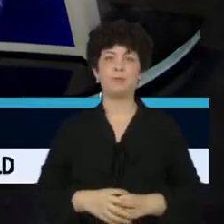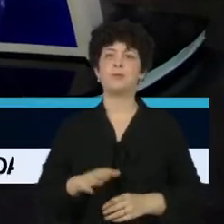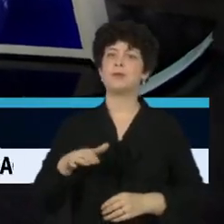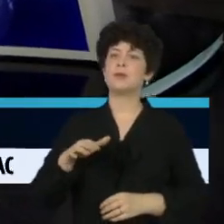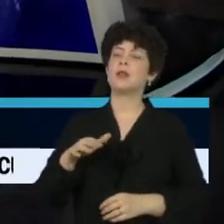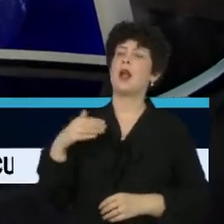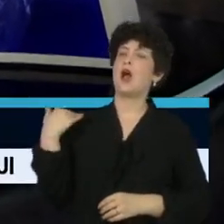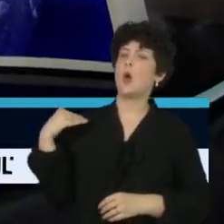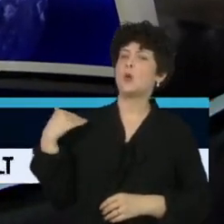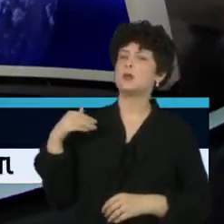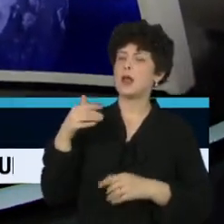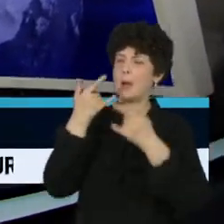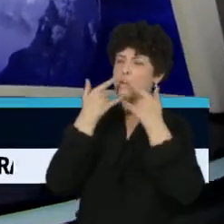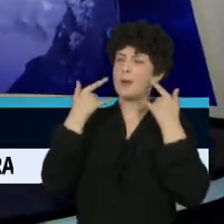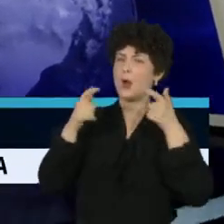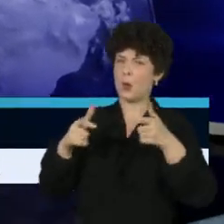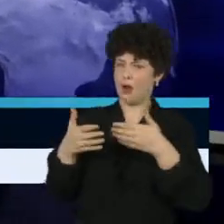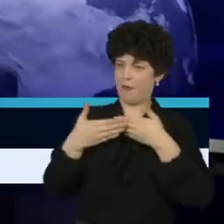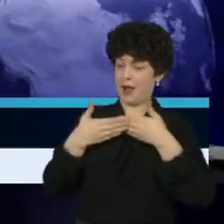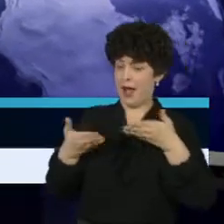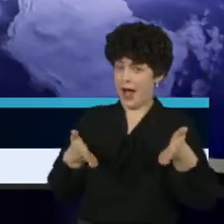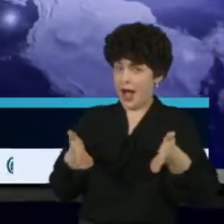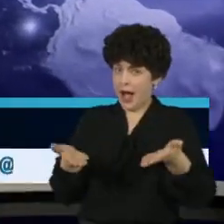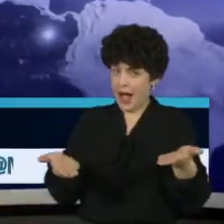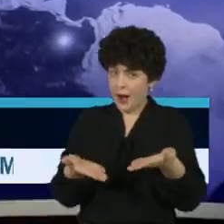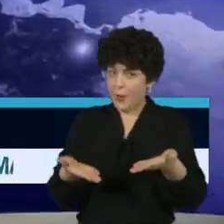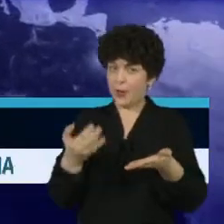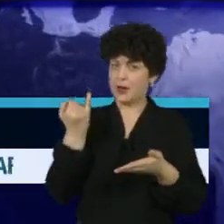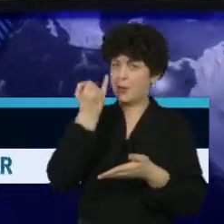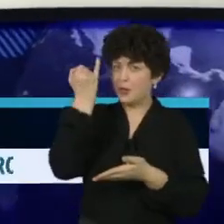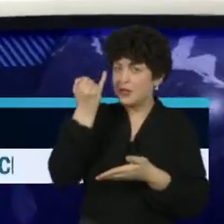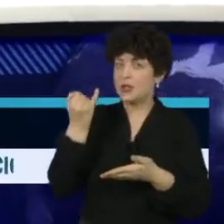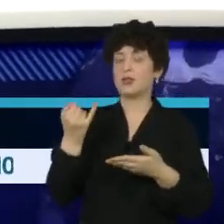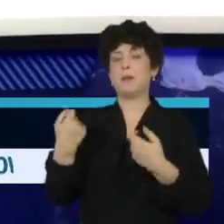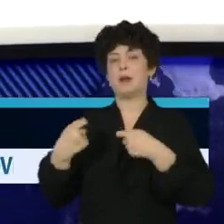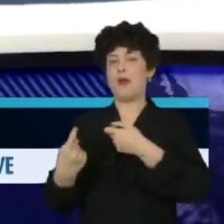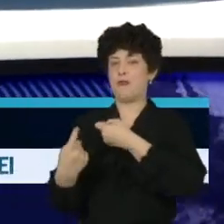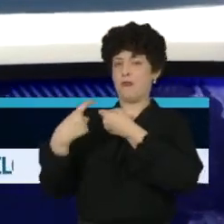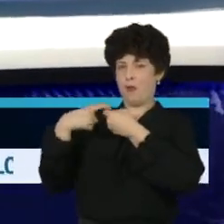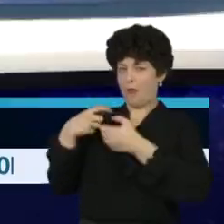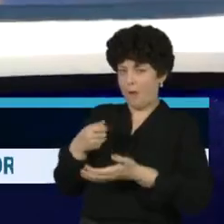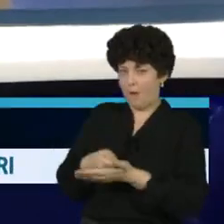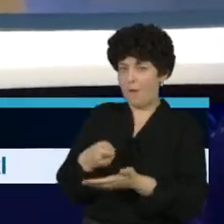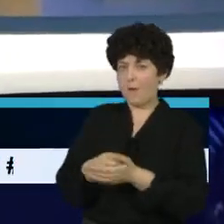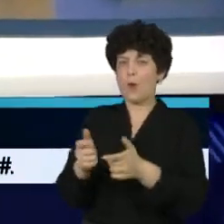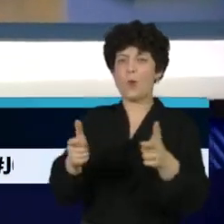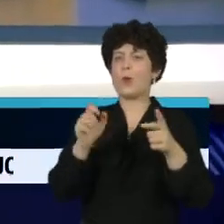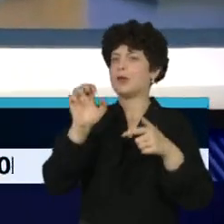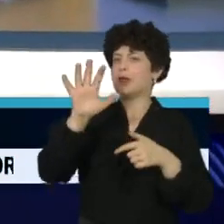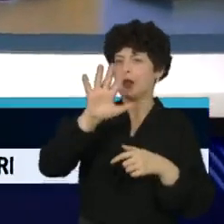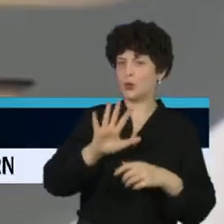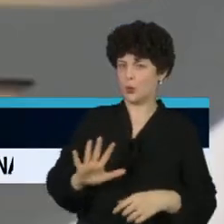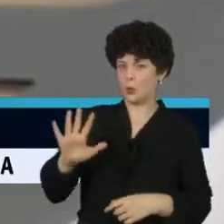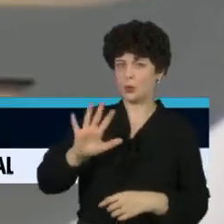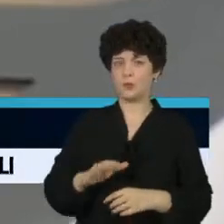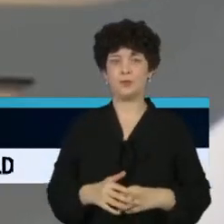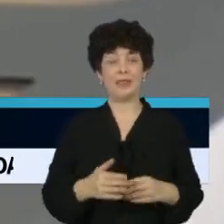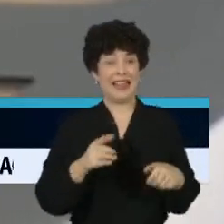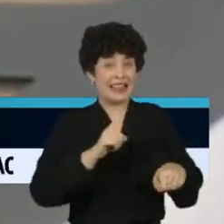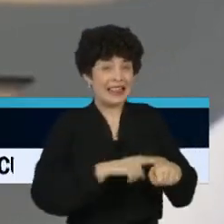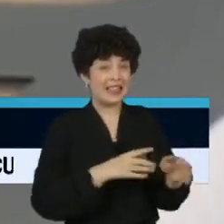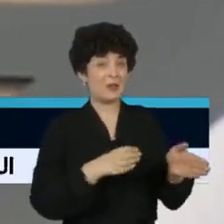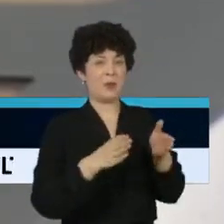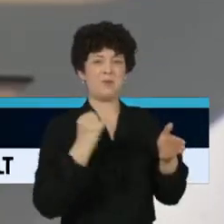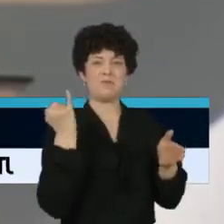Doutora Rosana, usar máscaras em locais fechados neste momento é essencial? Nós deveríamos voltar com a obrigatoriedade em todos os estados? Não, nesse